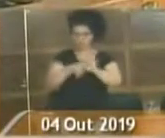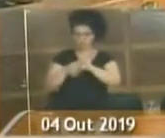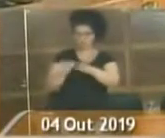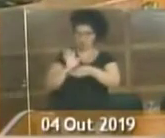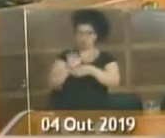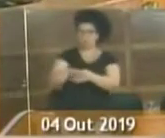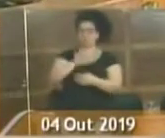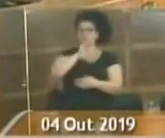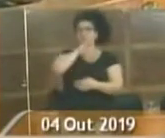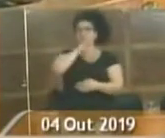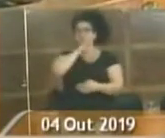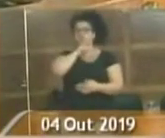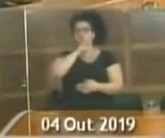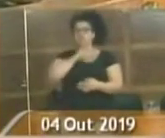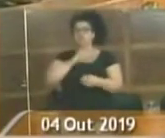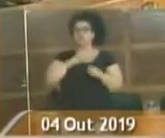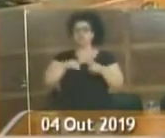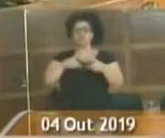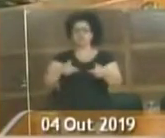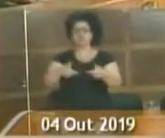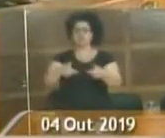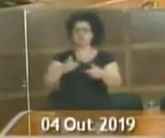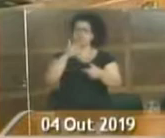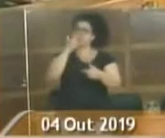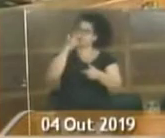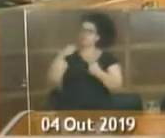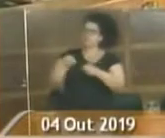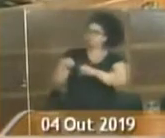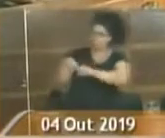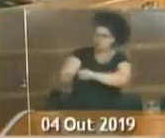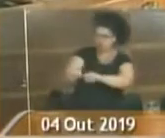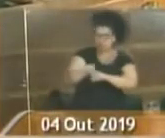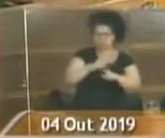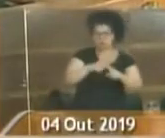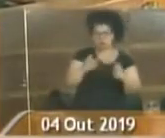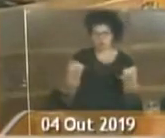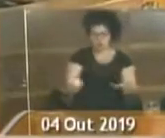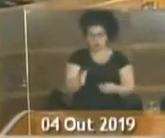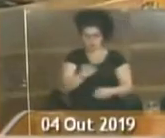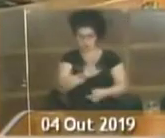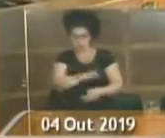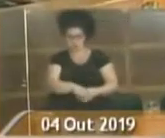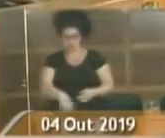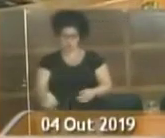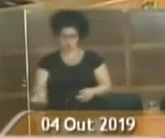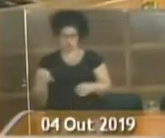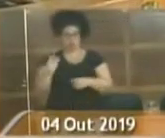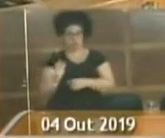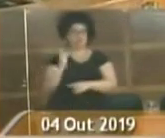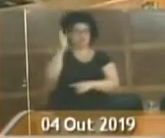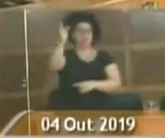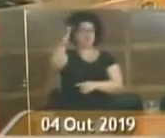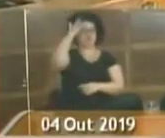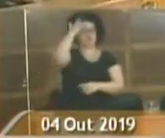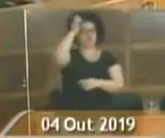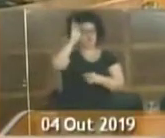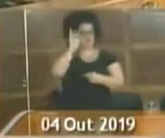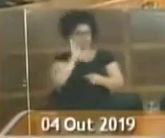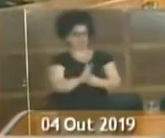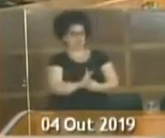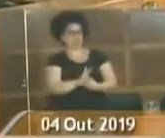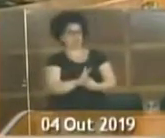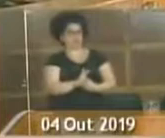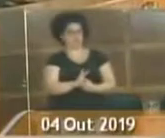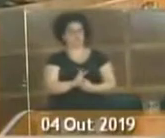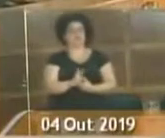animais e com ações educativas, pois as crianças de hoje serão os protetores de amanhã, viu,